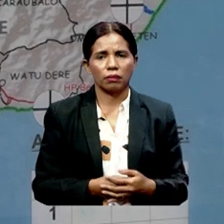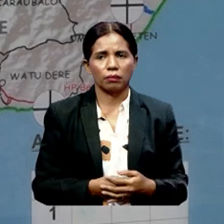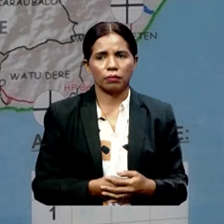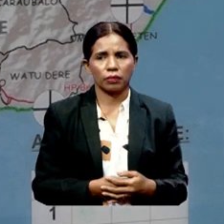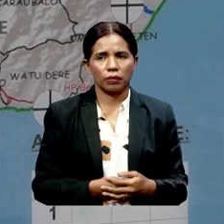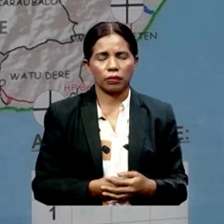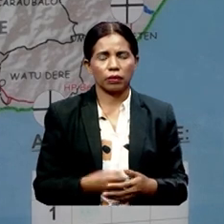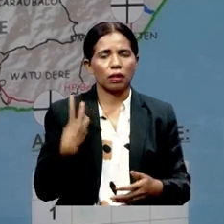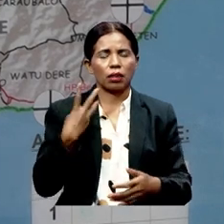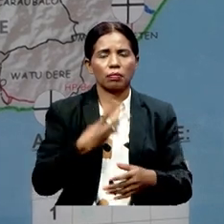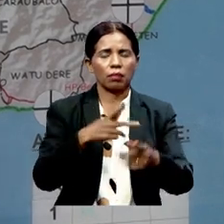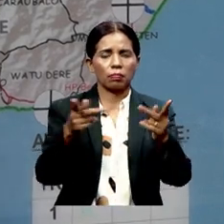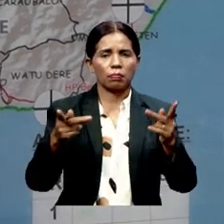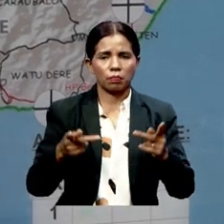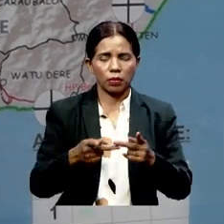custo Watu Carbau.